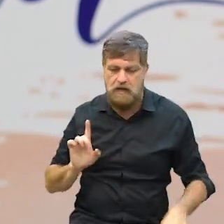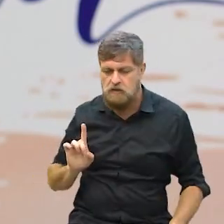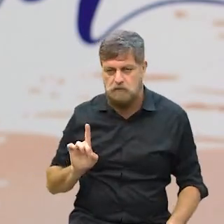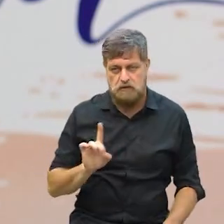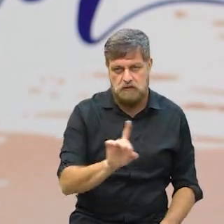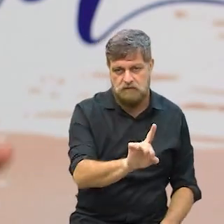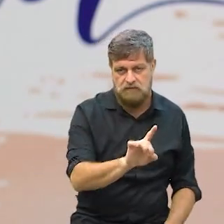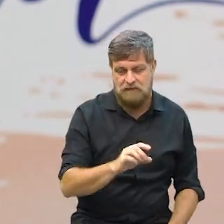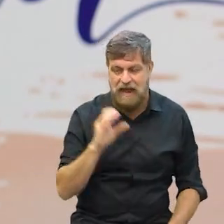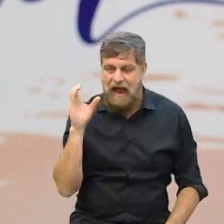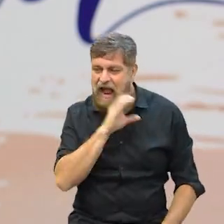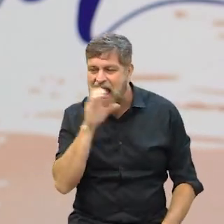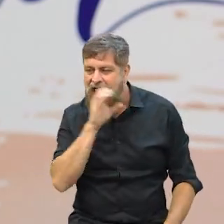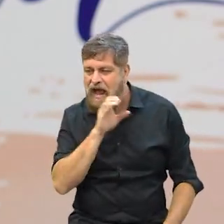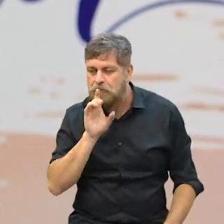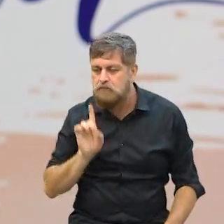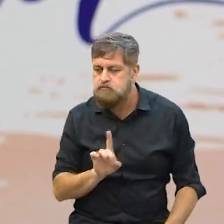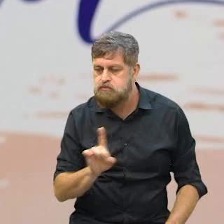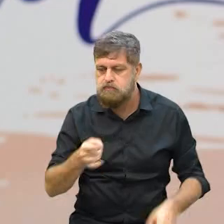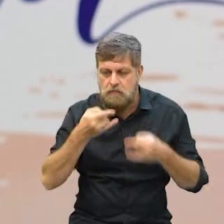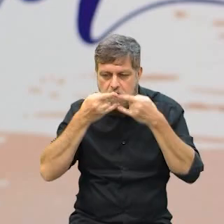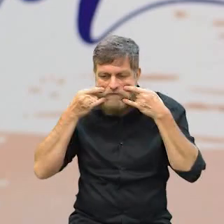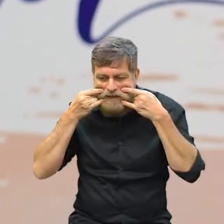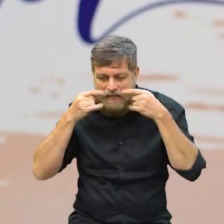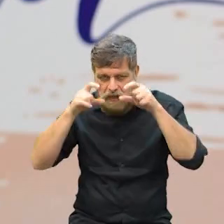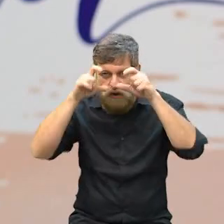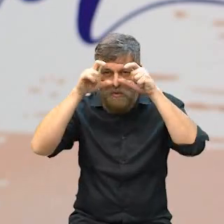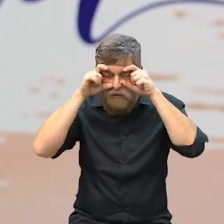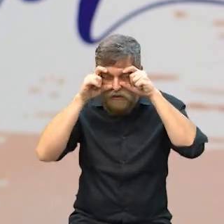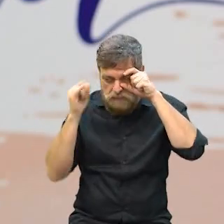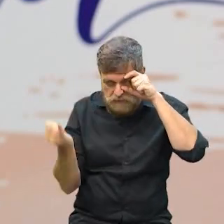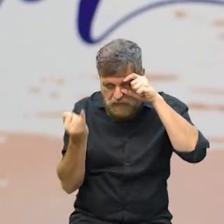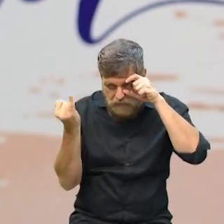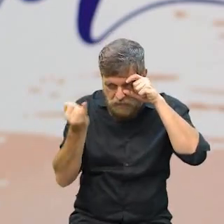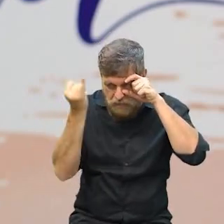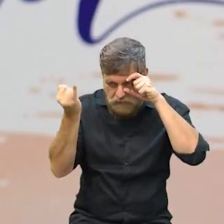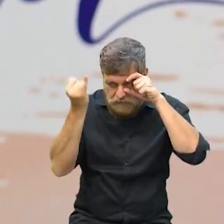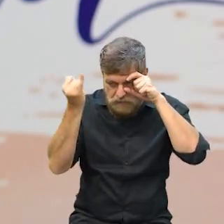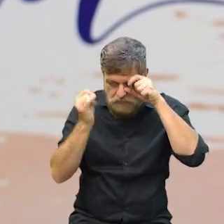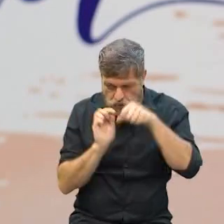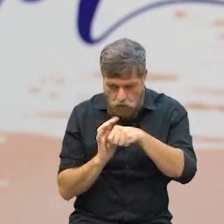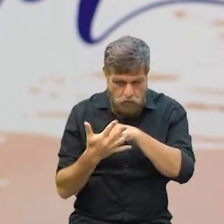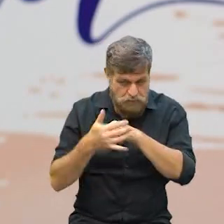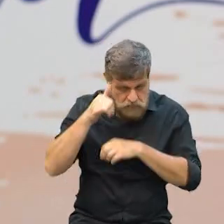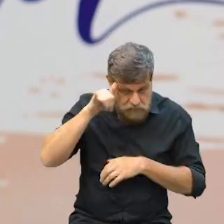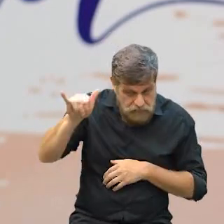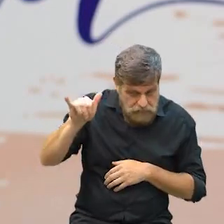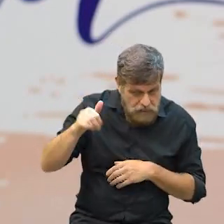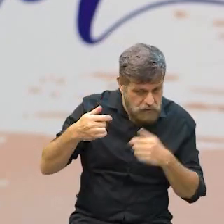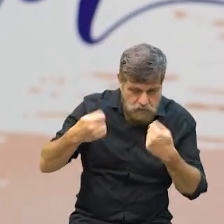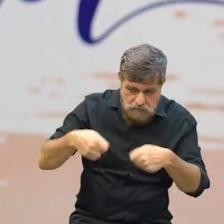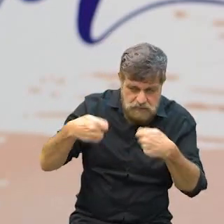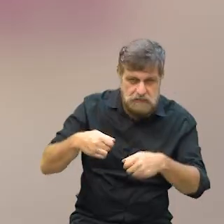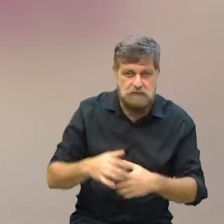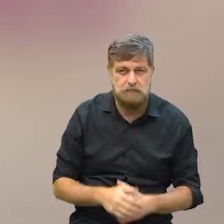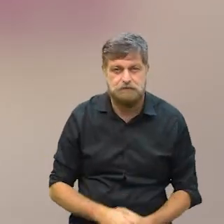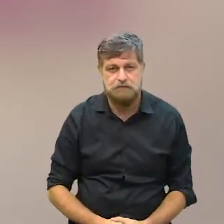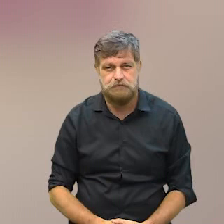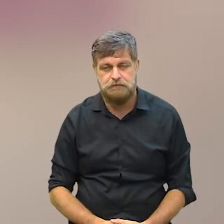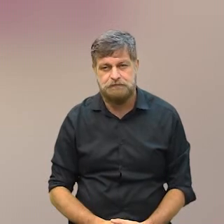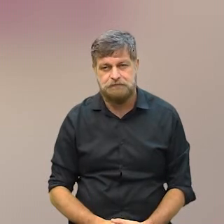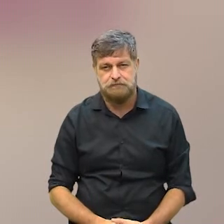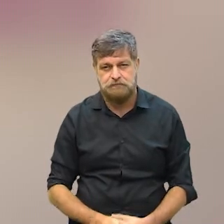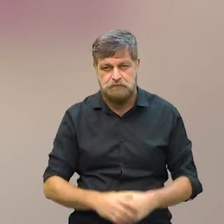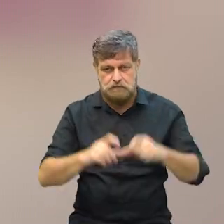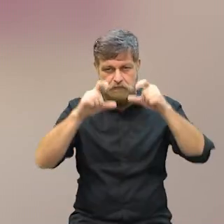mercado, numa saída rápida, além da máscara, esse óculos também é recomendado ou não precisa? Não,